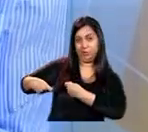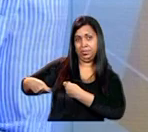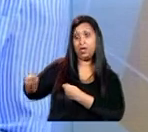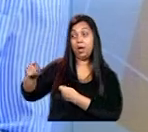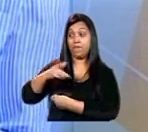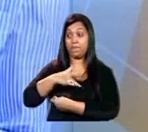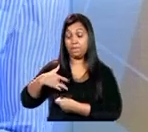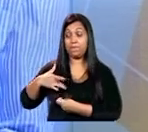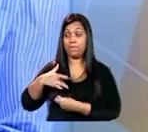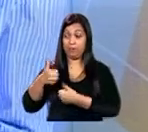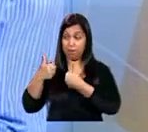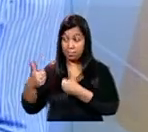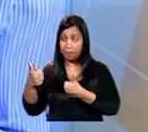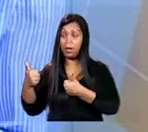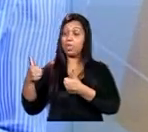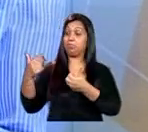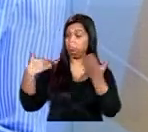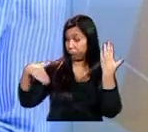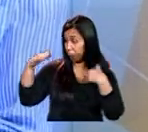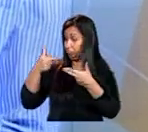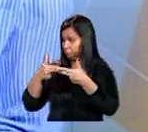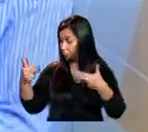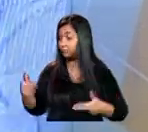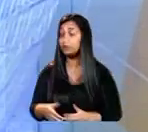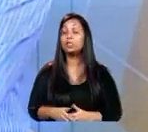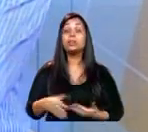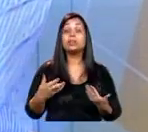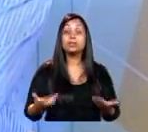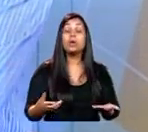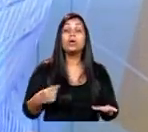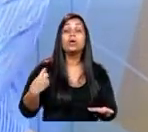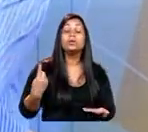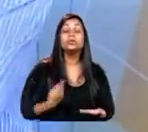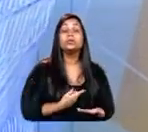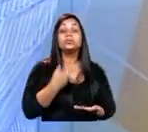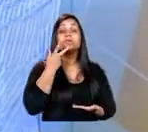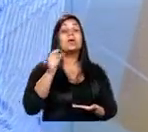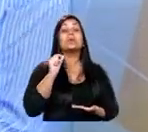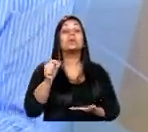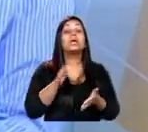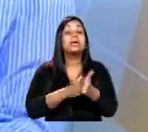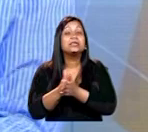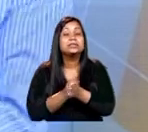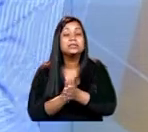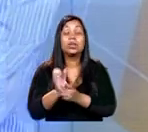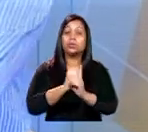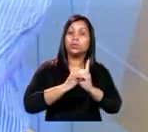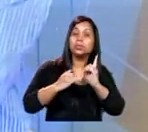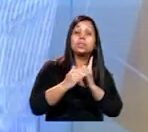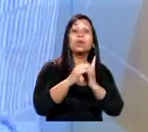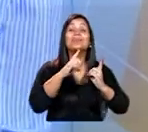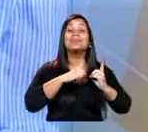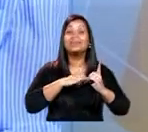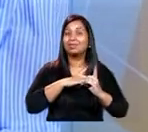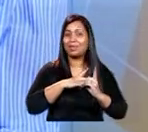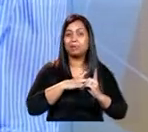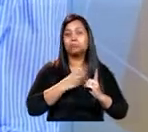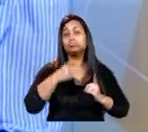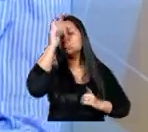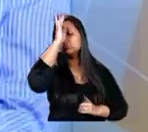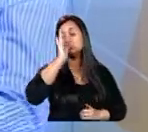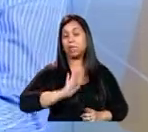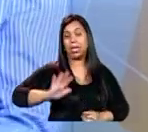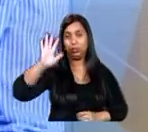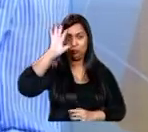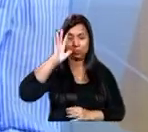bem, né? Precisa ter uma vida social. E aí a gente pega na questão dos anseios sociais que a gente tem, né?